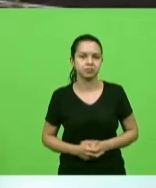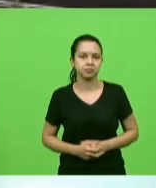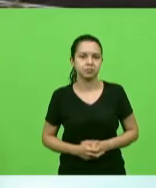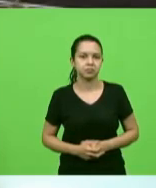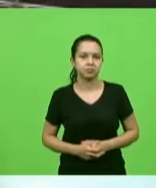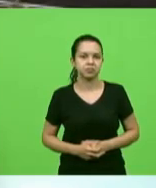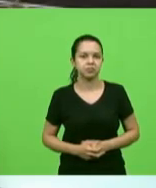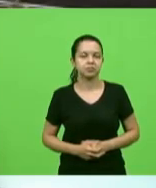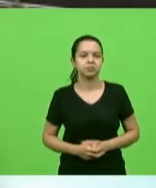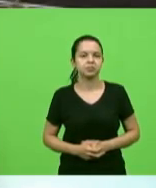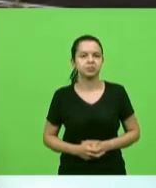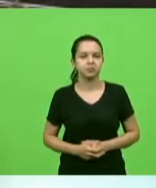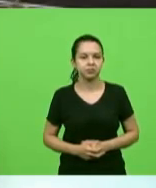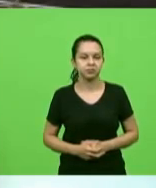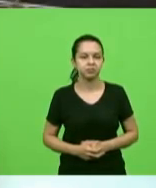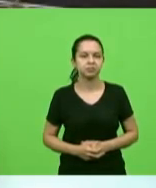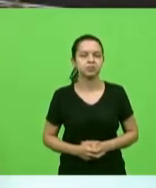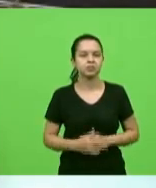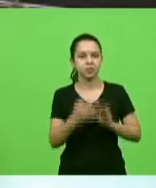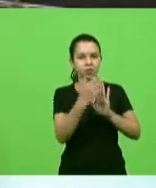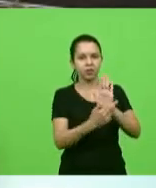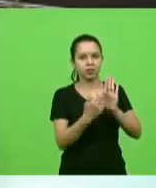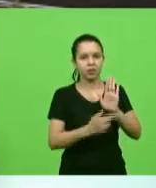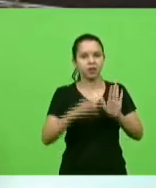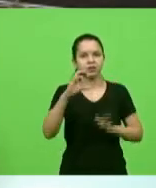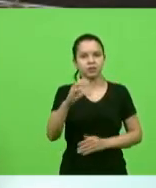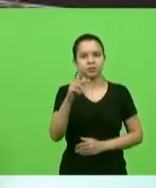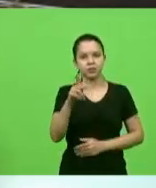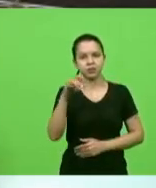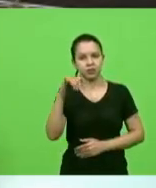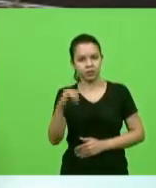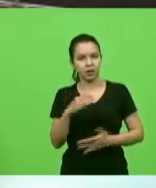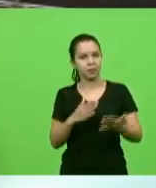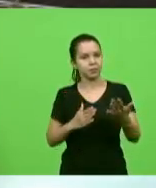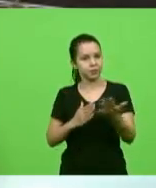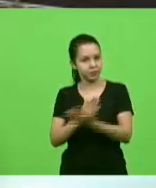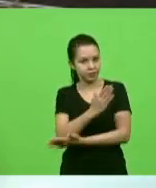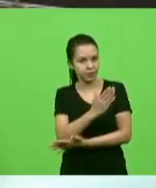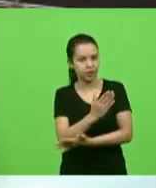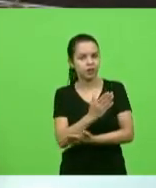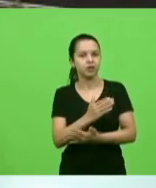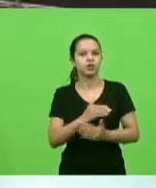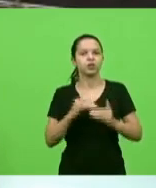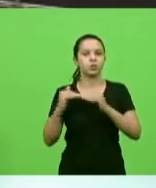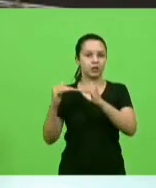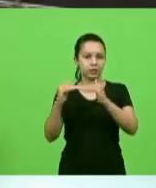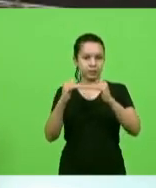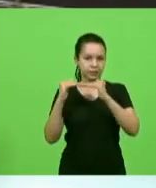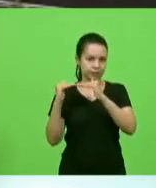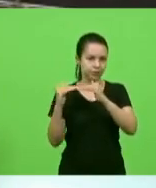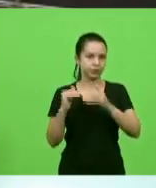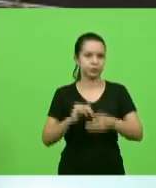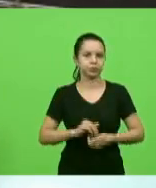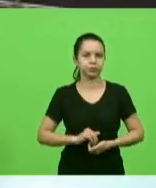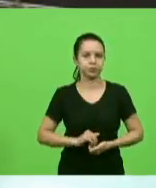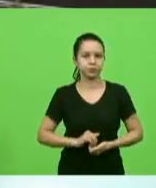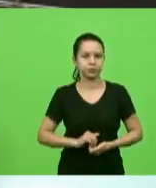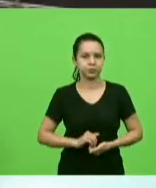o melhor dizendo o relatório da CPI foi aprovado por unanimidade